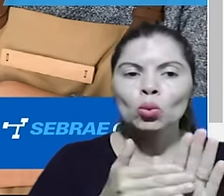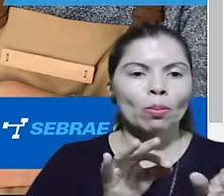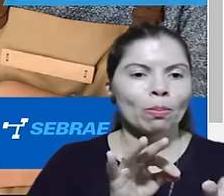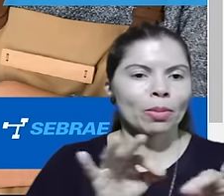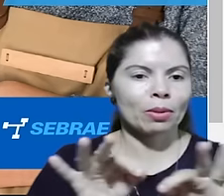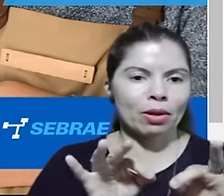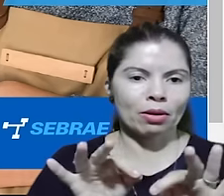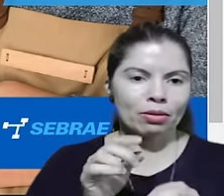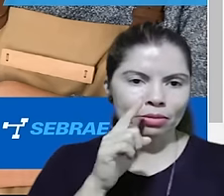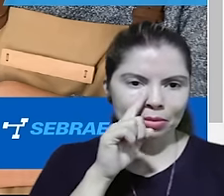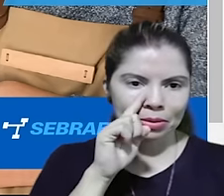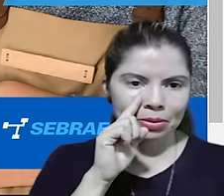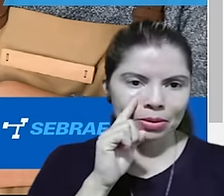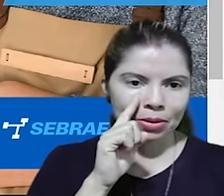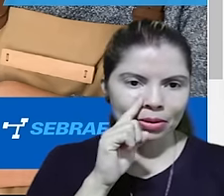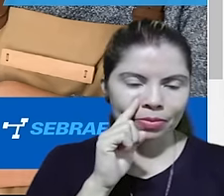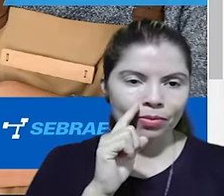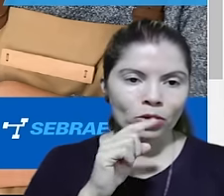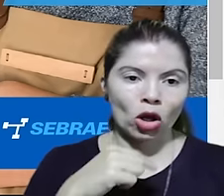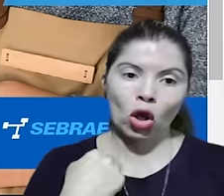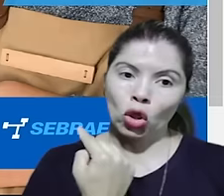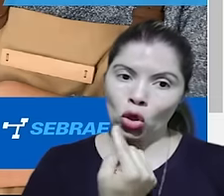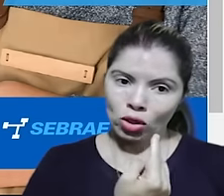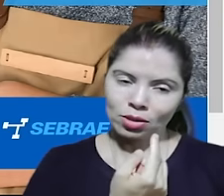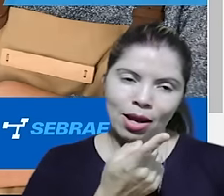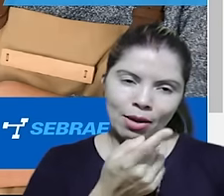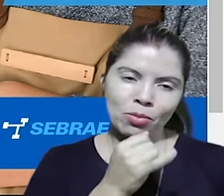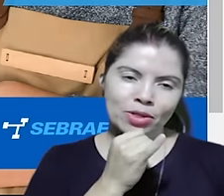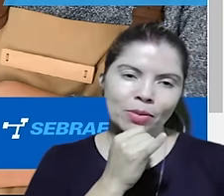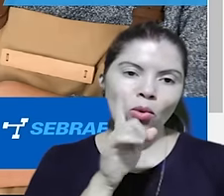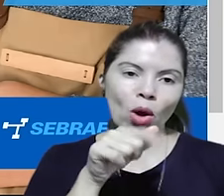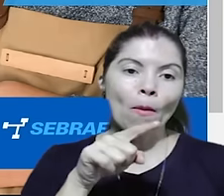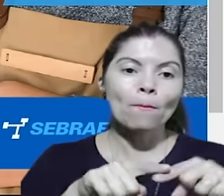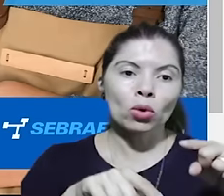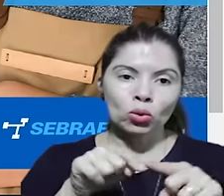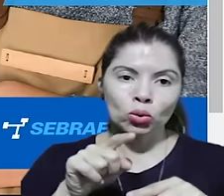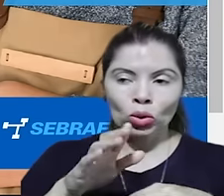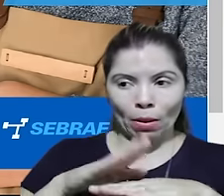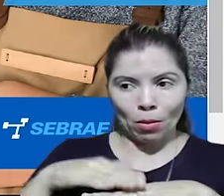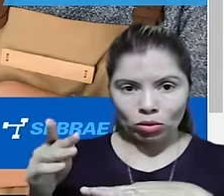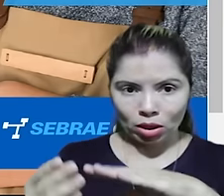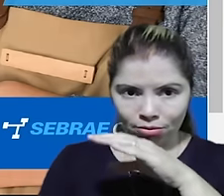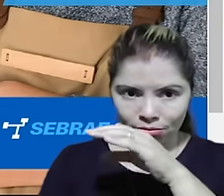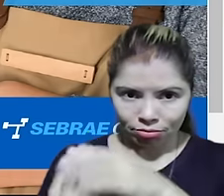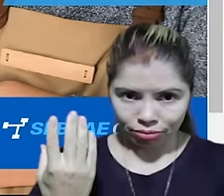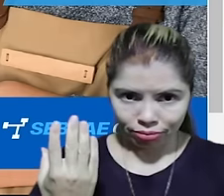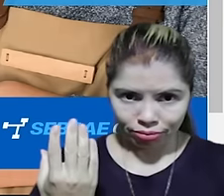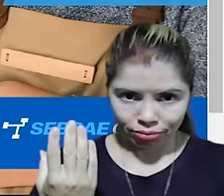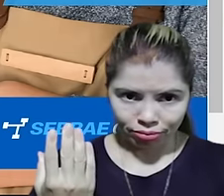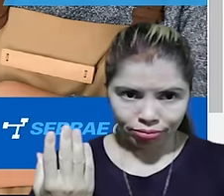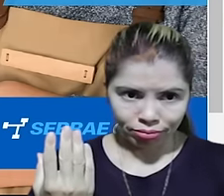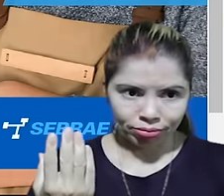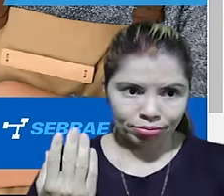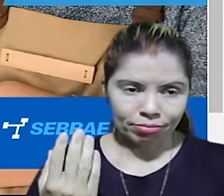preparado a nossa é um produto que o estabelecimento faz é um produto em